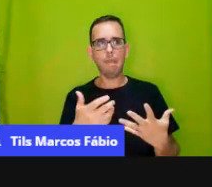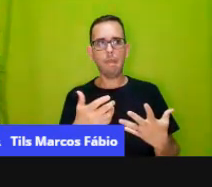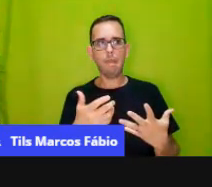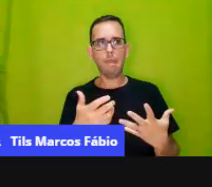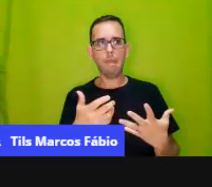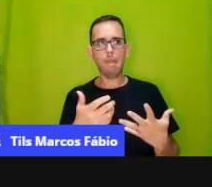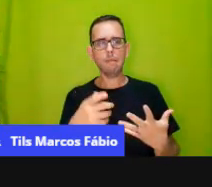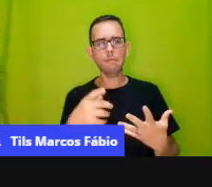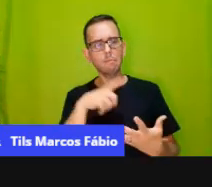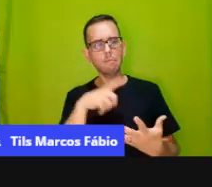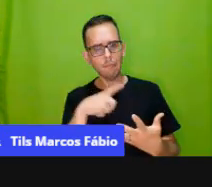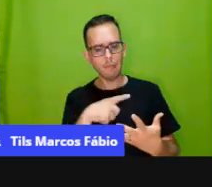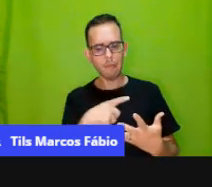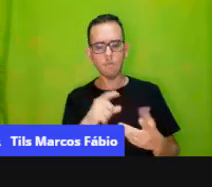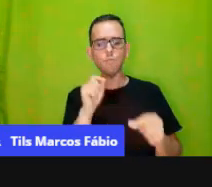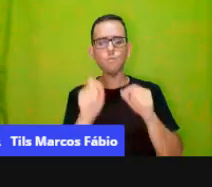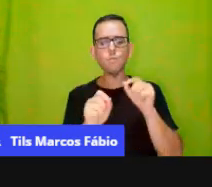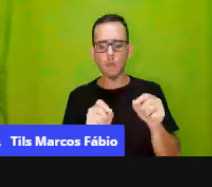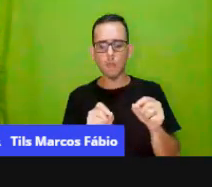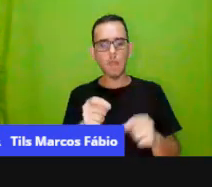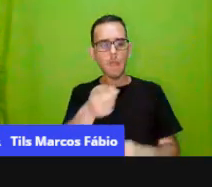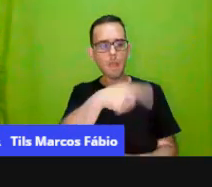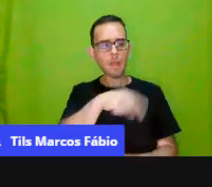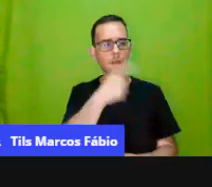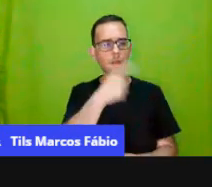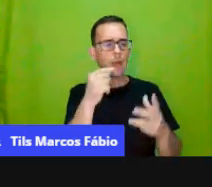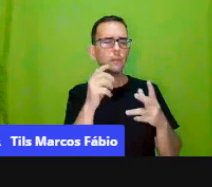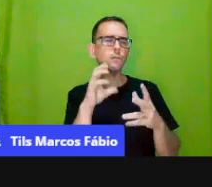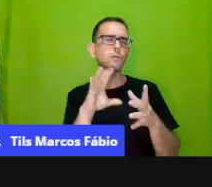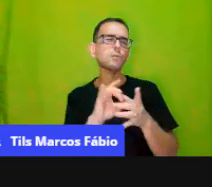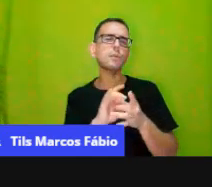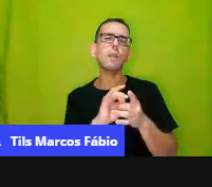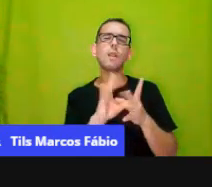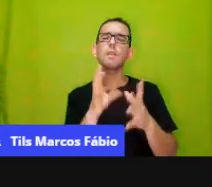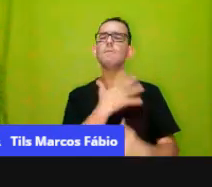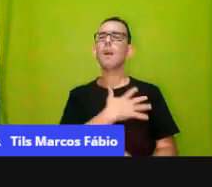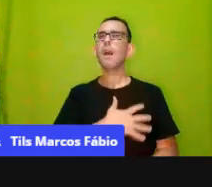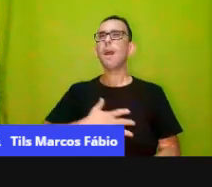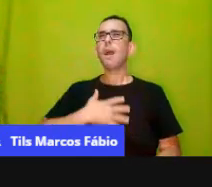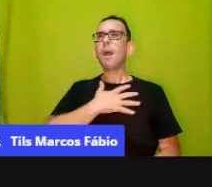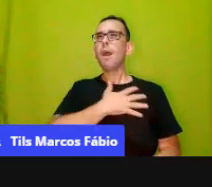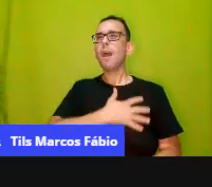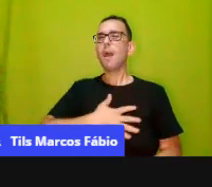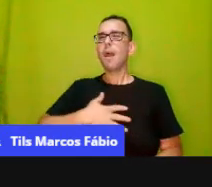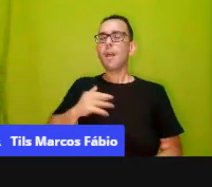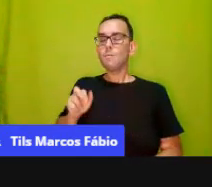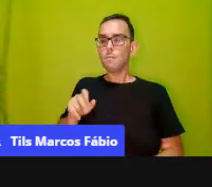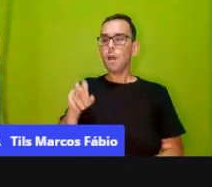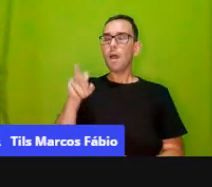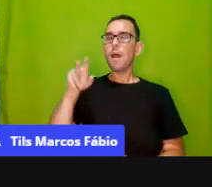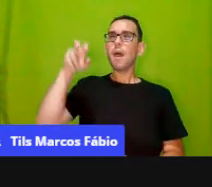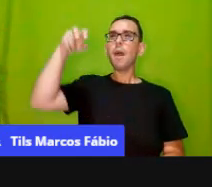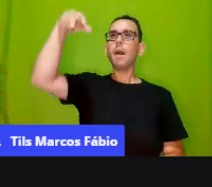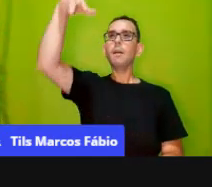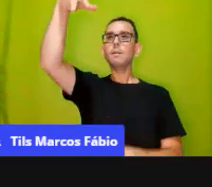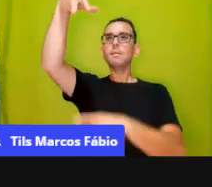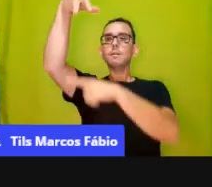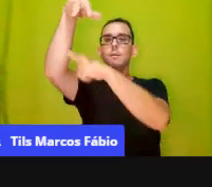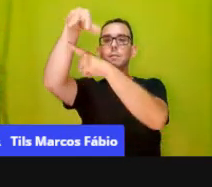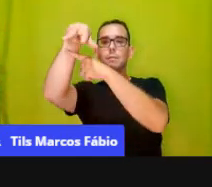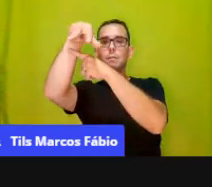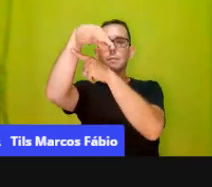quer dizer o quê? Eles gostam de ficar no alto. E eles são extremamente territorialistas. E isso